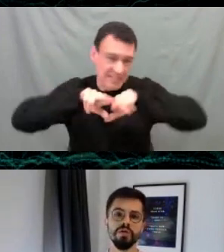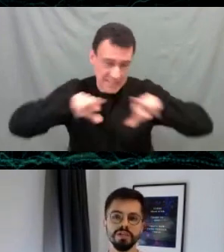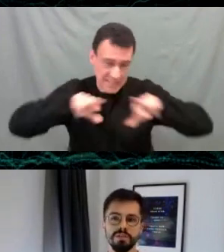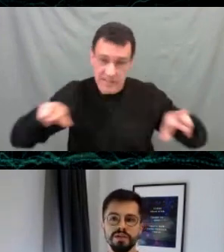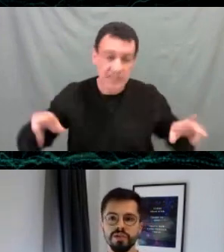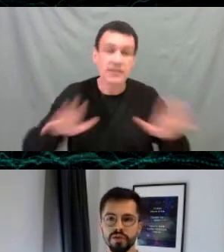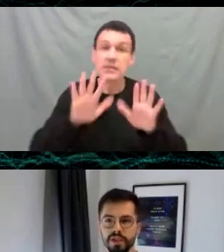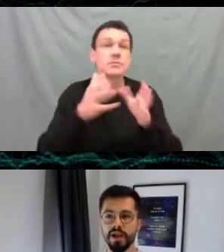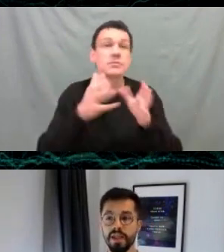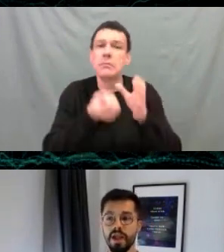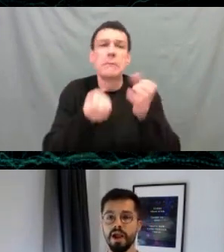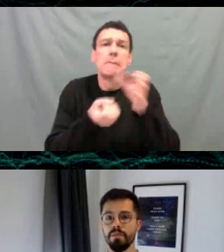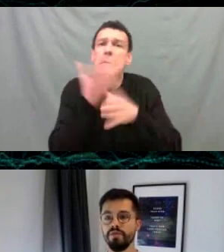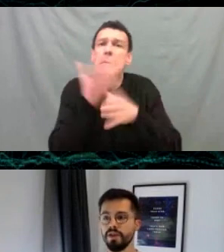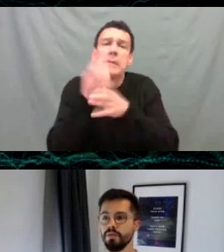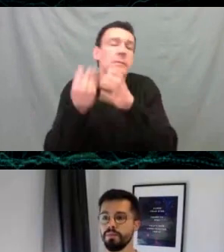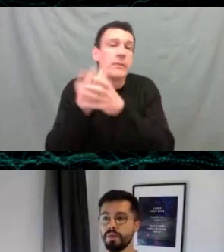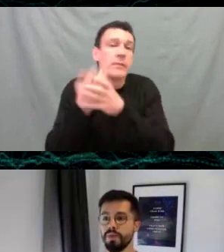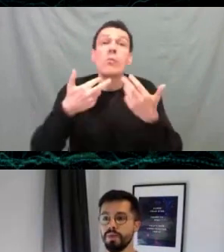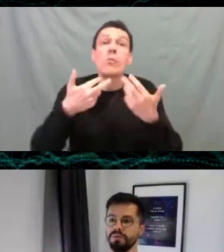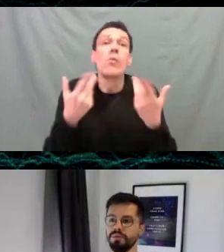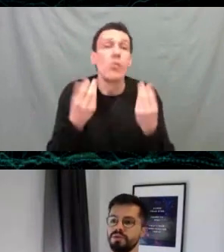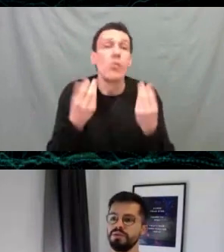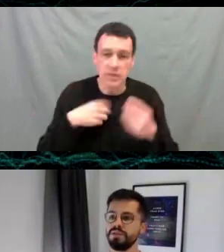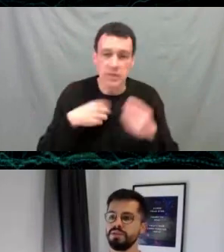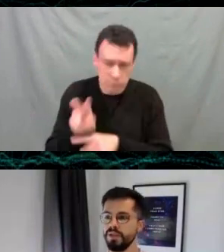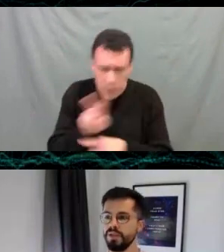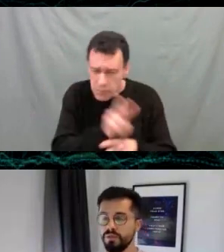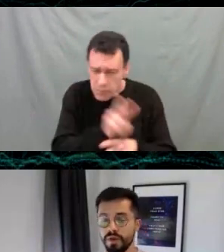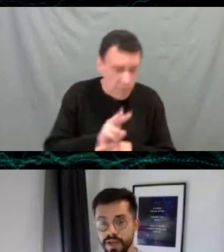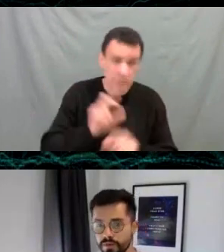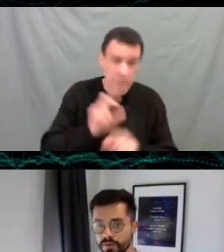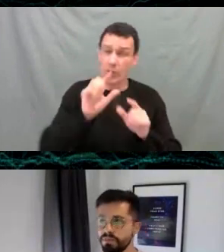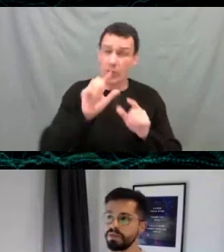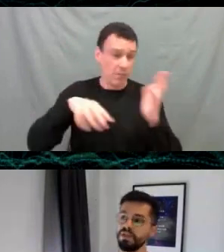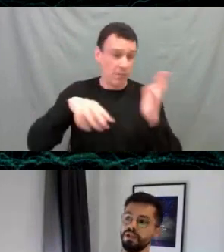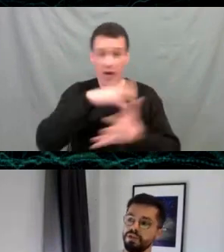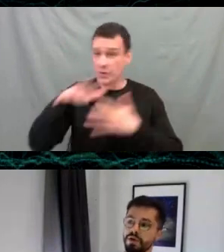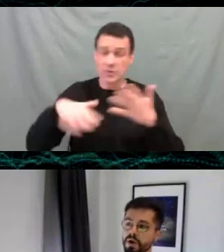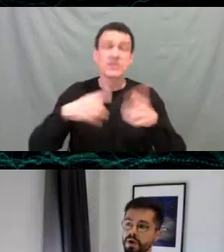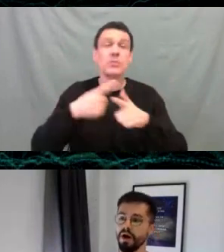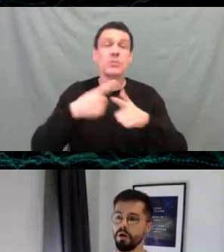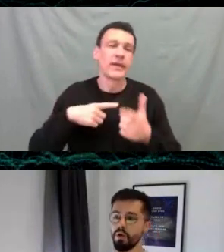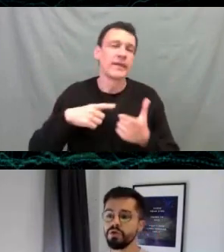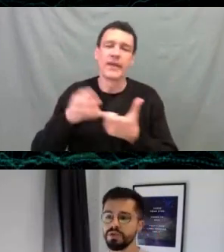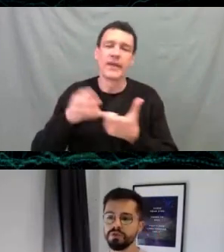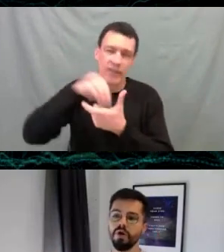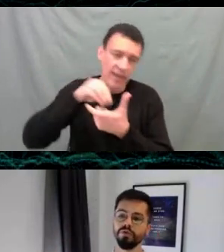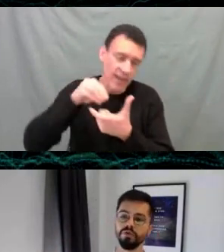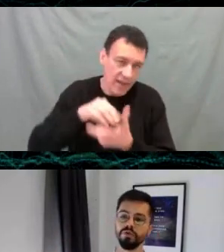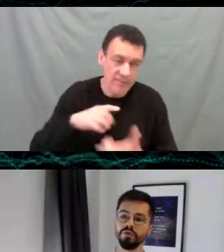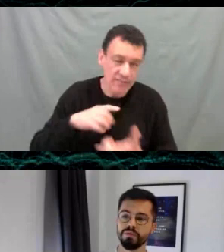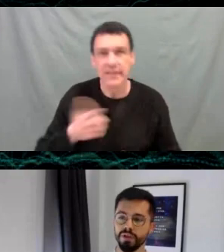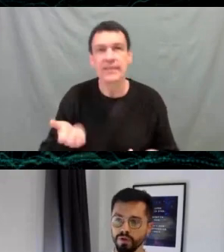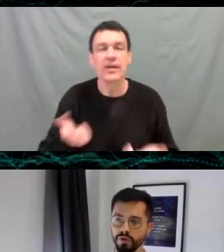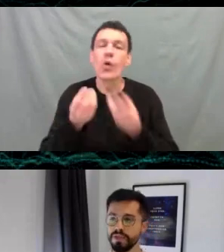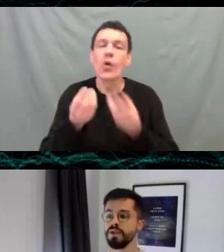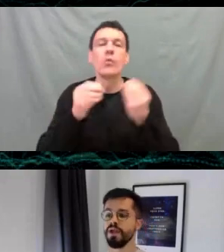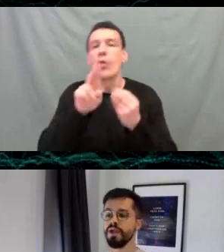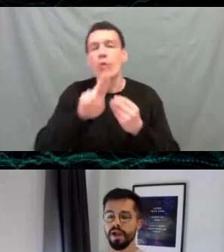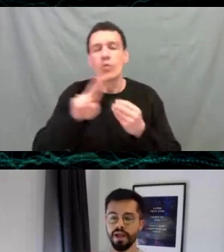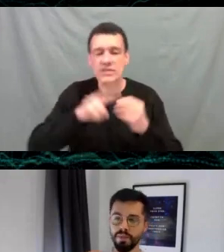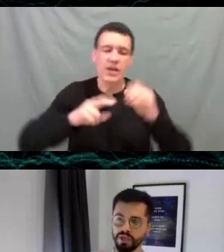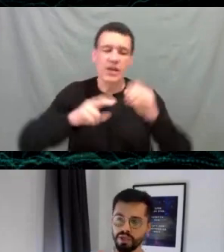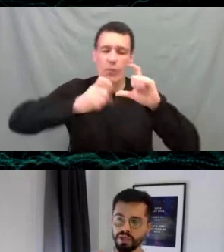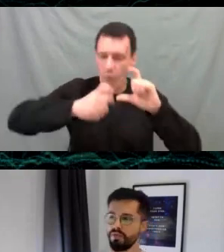um monte de coisa para gente cuidar e acaba virando uma bagunça porque a gente precisa cuidar de variáveis para você cuidar de como usar os módulos definir